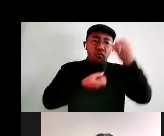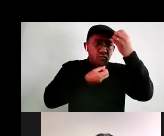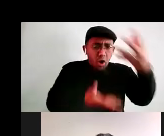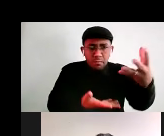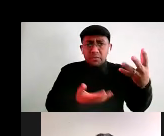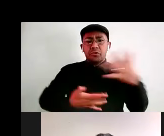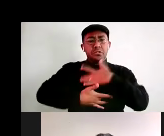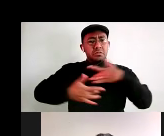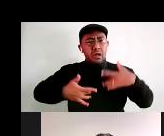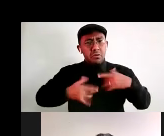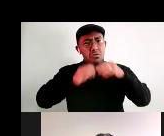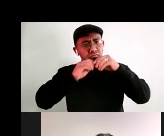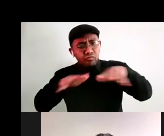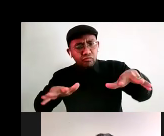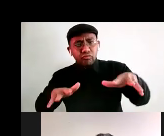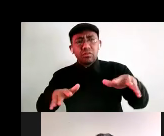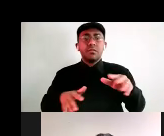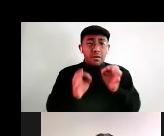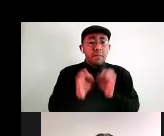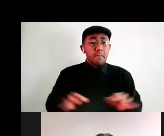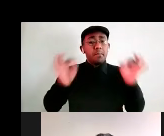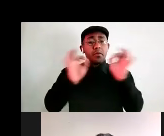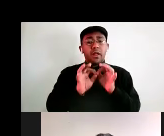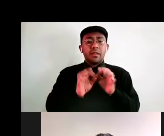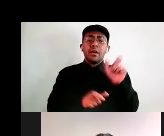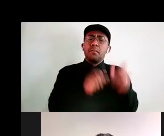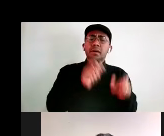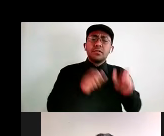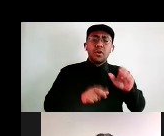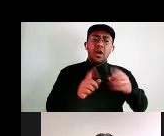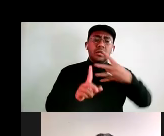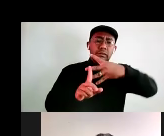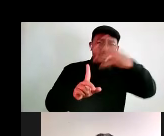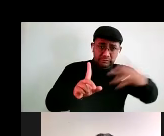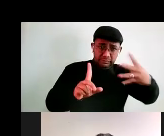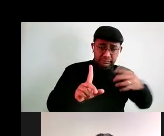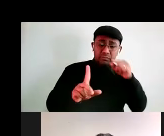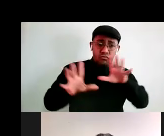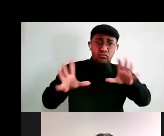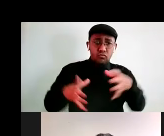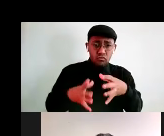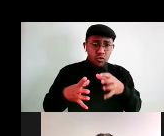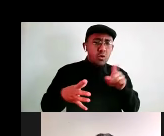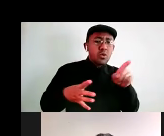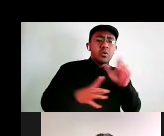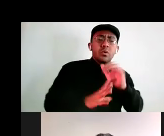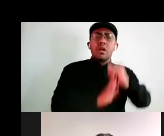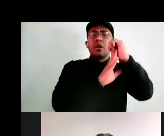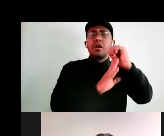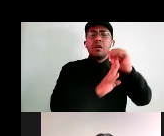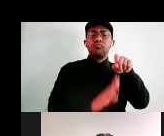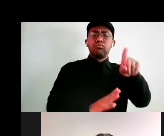informação e conselho de saúde. E também trabalhar com os líderes, trabalhar com as pessoas LGBTI, informá-los para que a